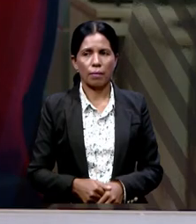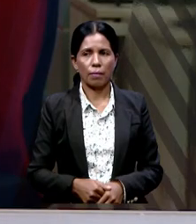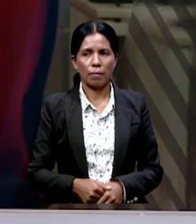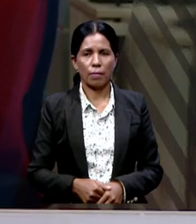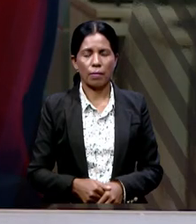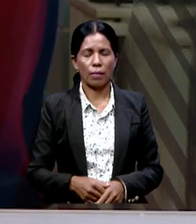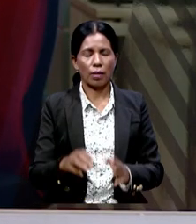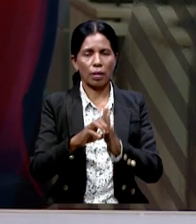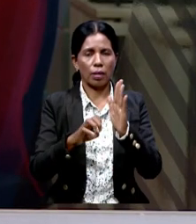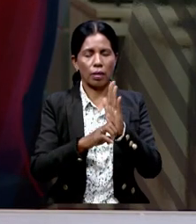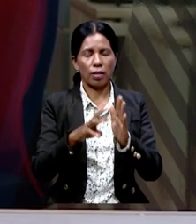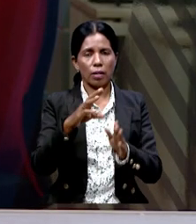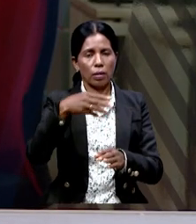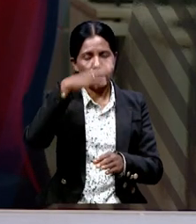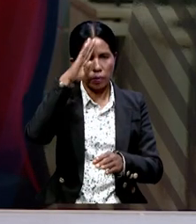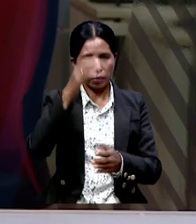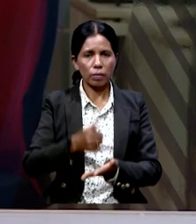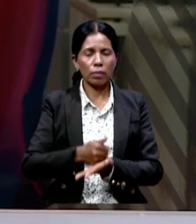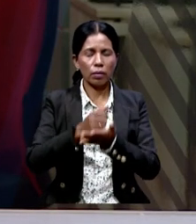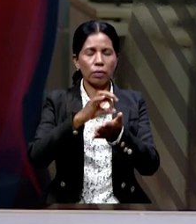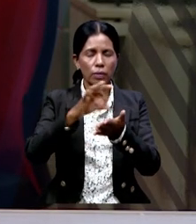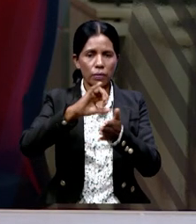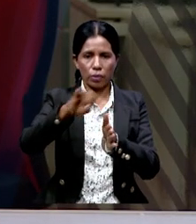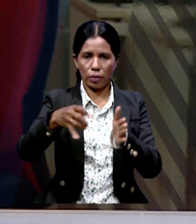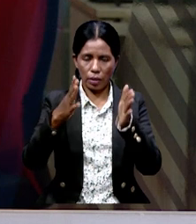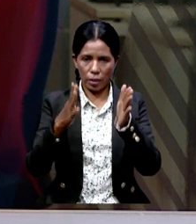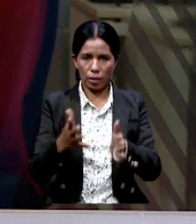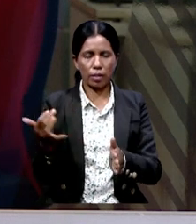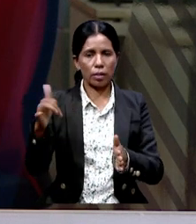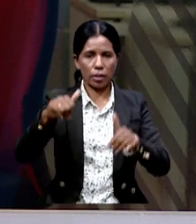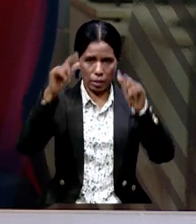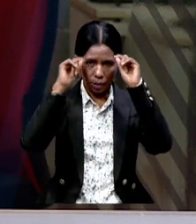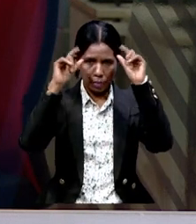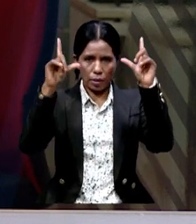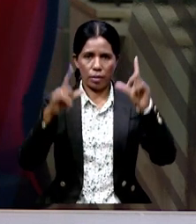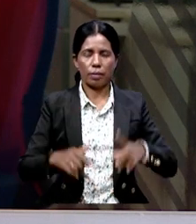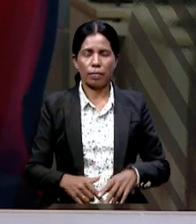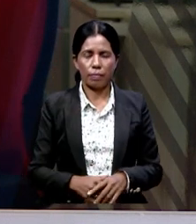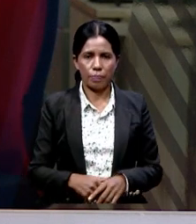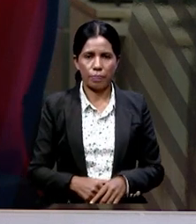Estado da República Cuba carga por informação da jornalista Cira Ija Timor-Leste.